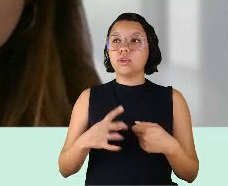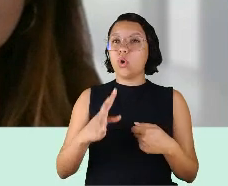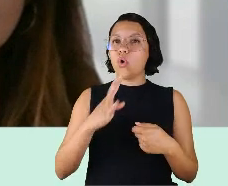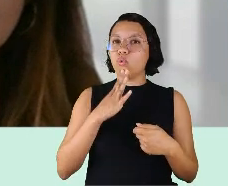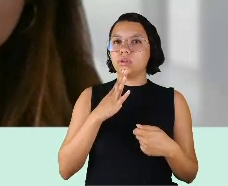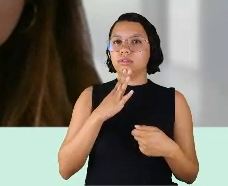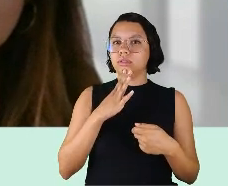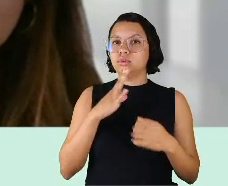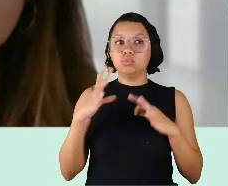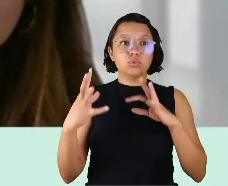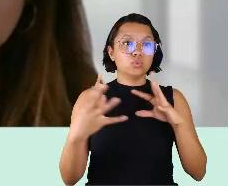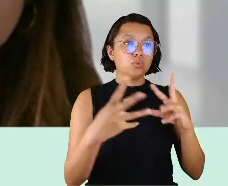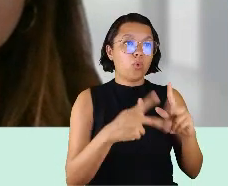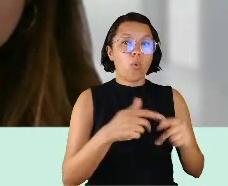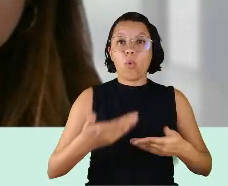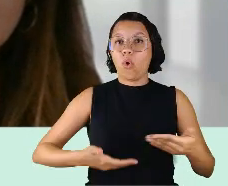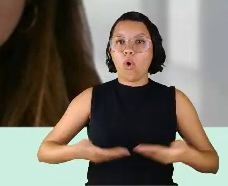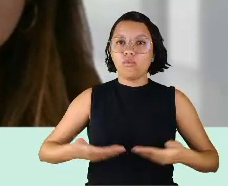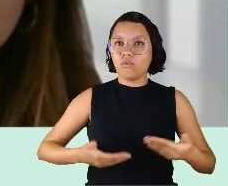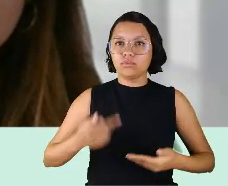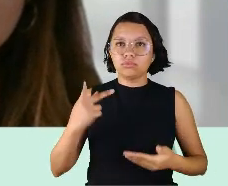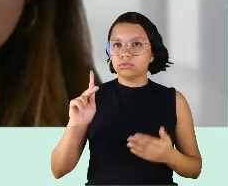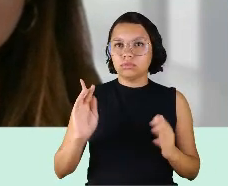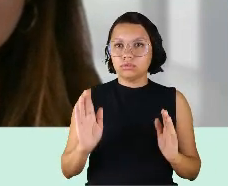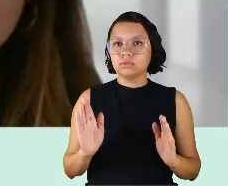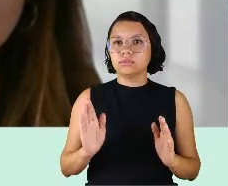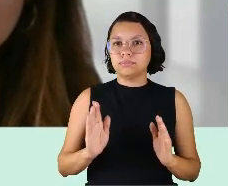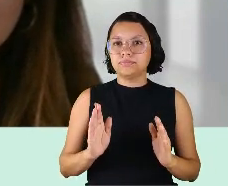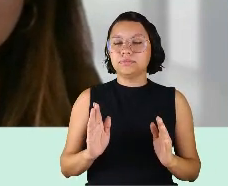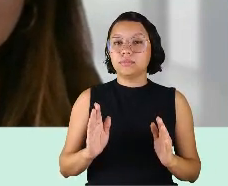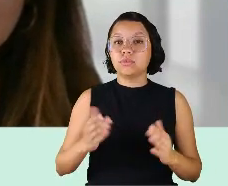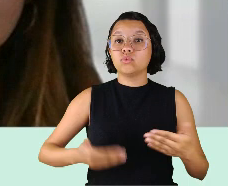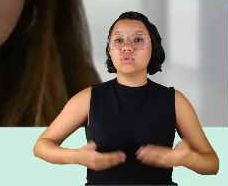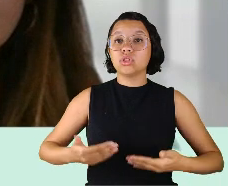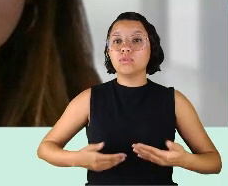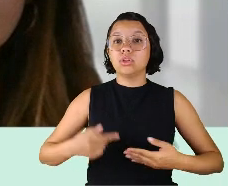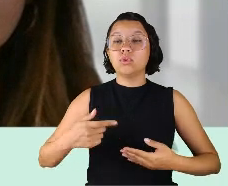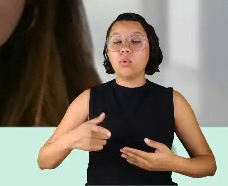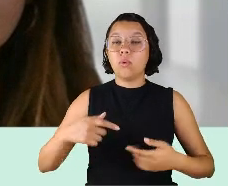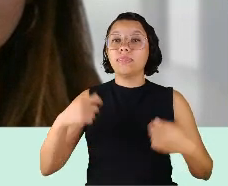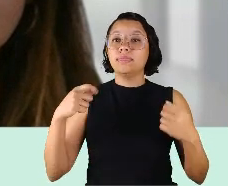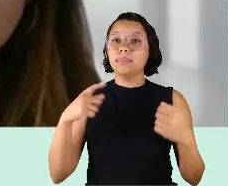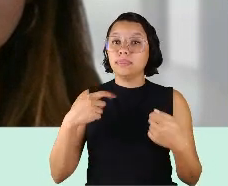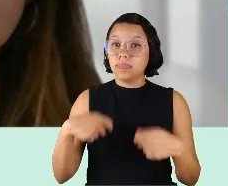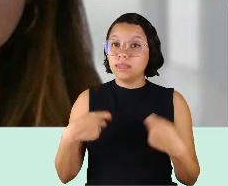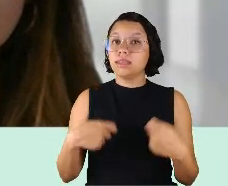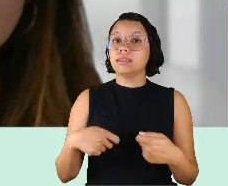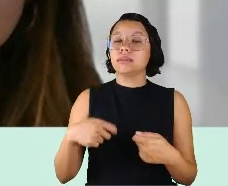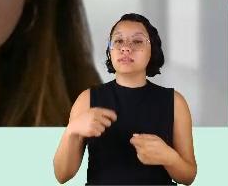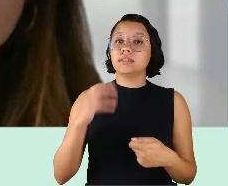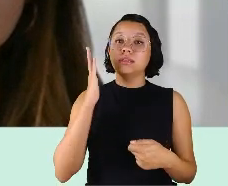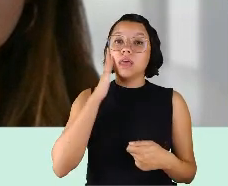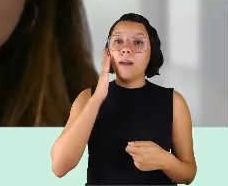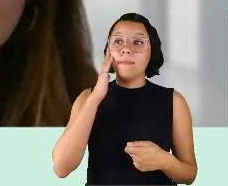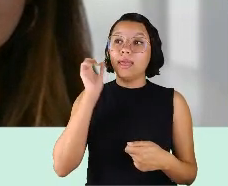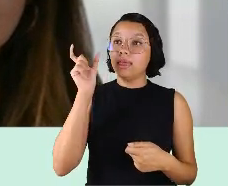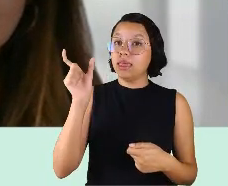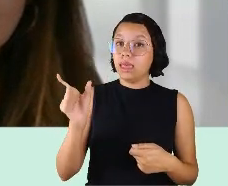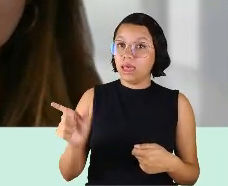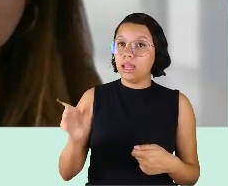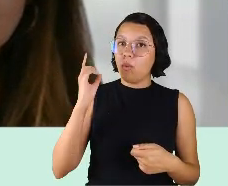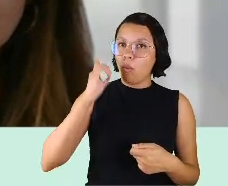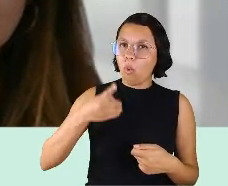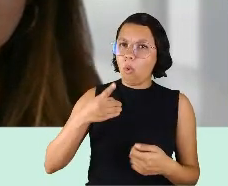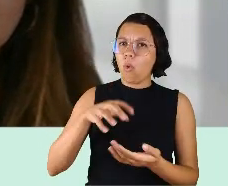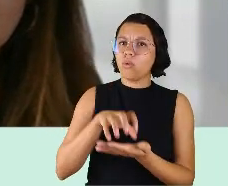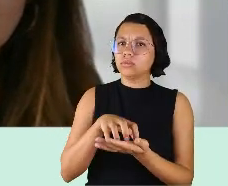juiz tem que ser conhecido pelos seus servidores. servidor tem que saber que há um